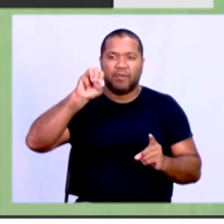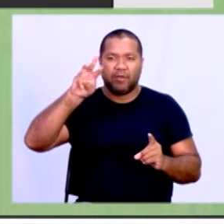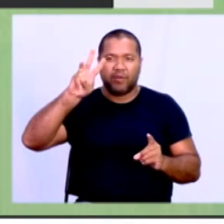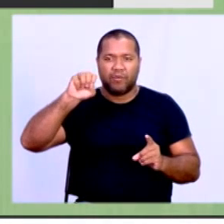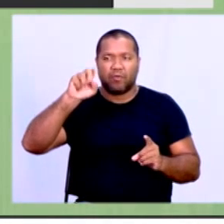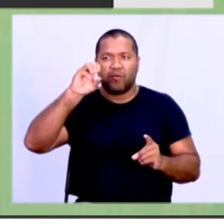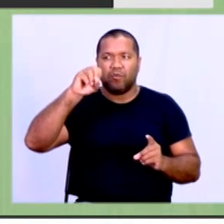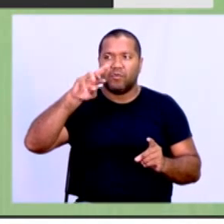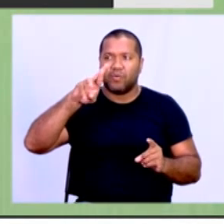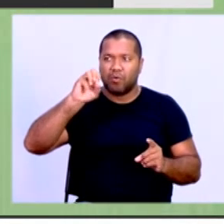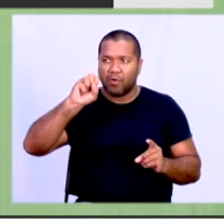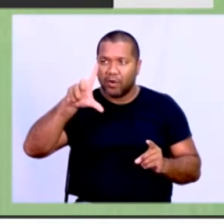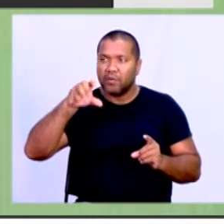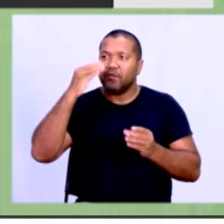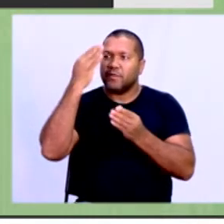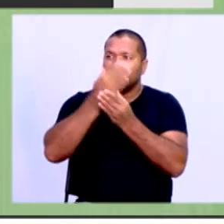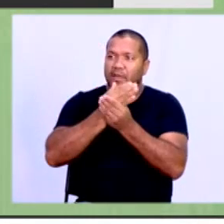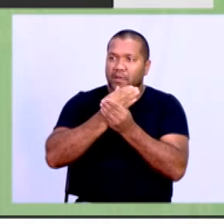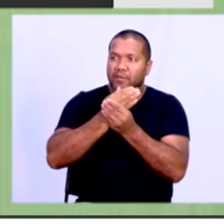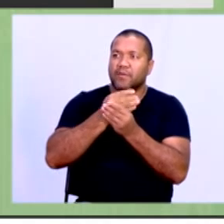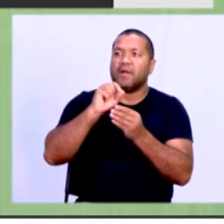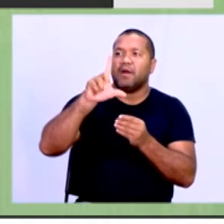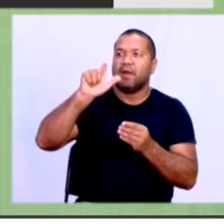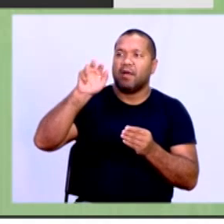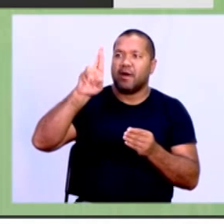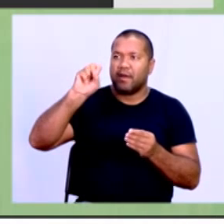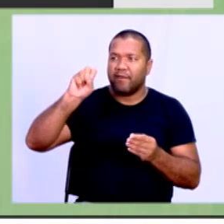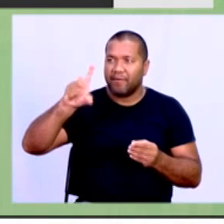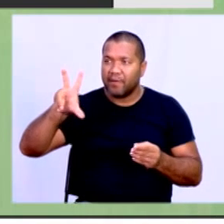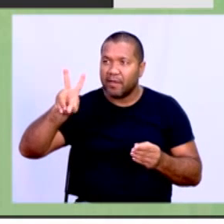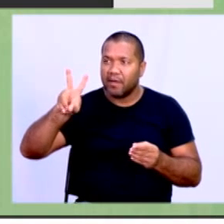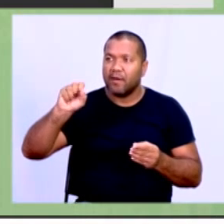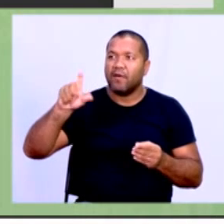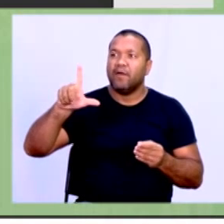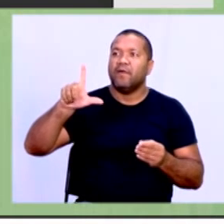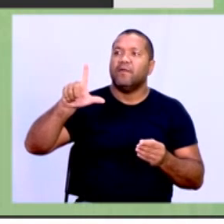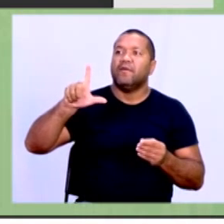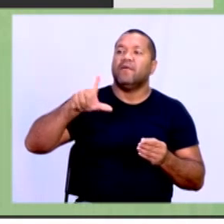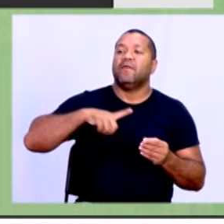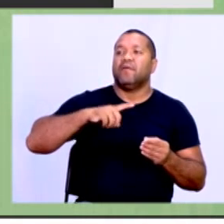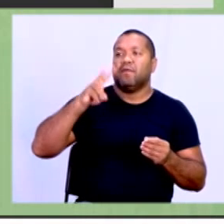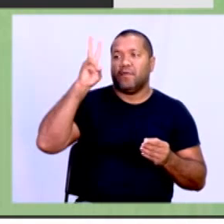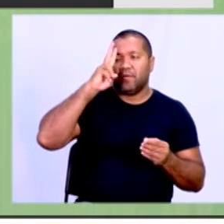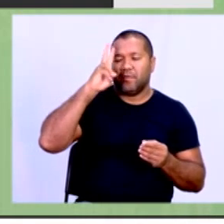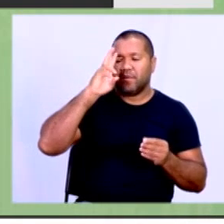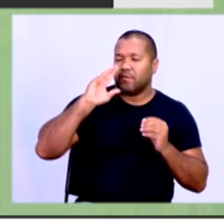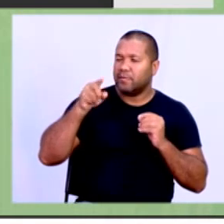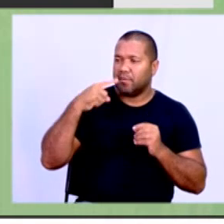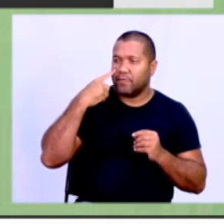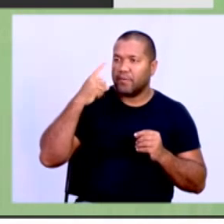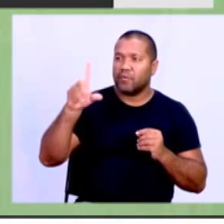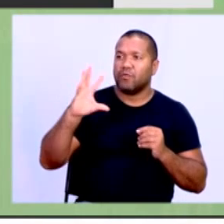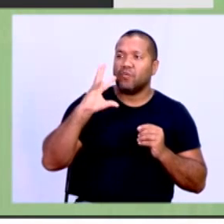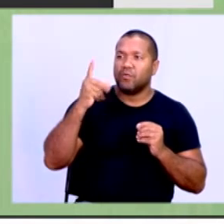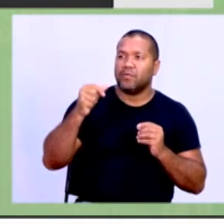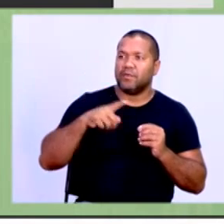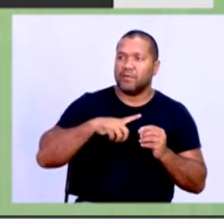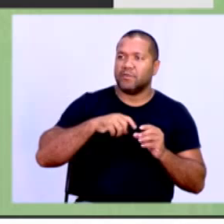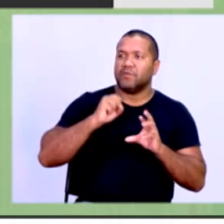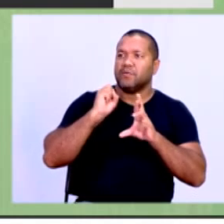controllers dentro da aplicação Laravel. Lembrando que vocês vão ver tudo isso no recurso Avas, se tiverem acesso